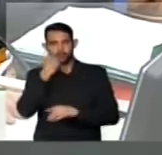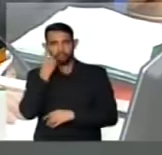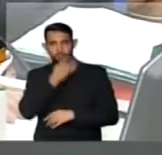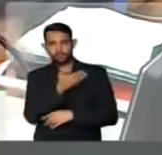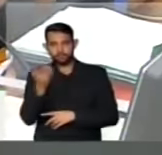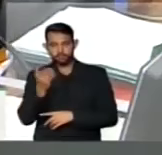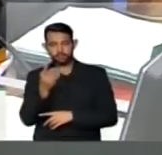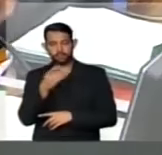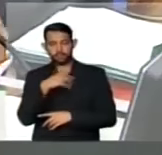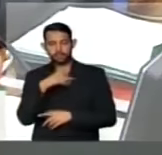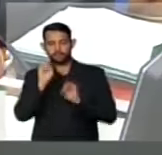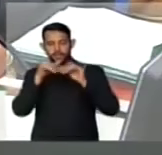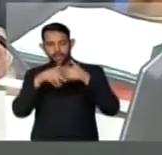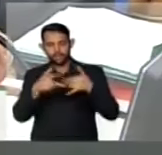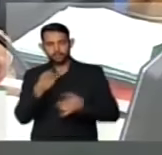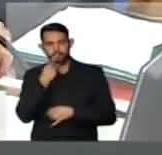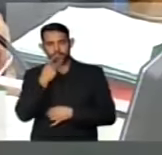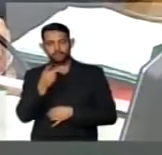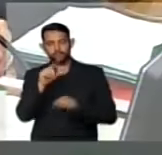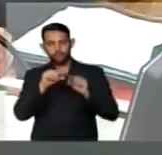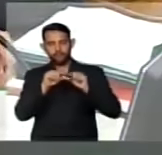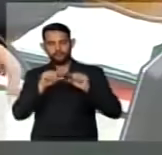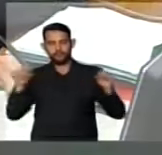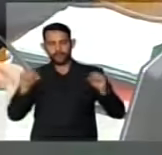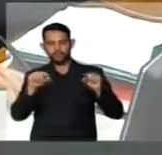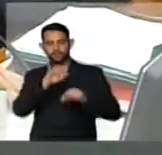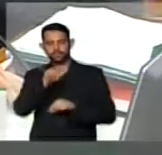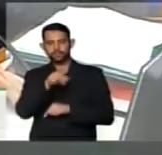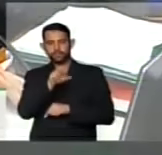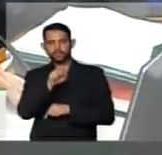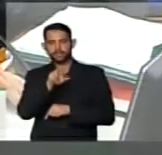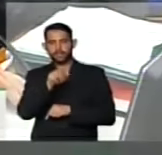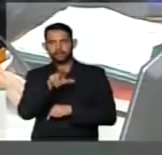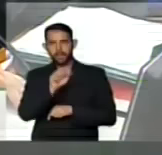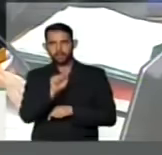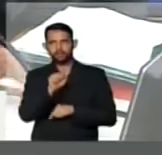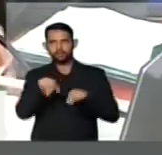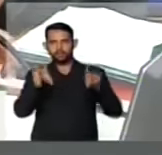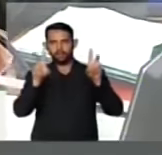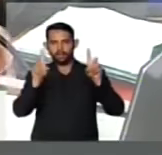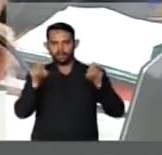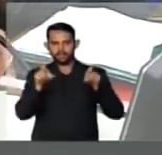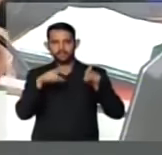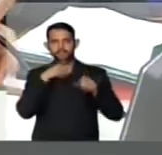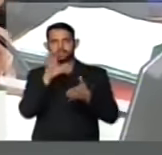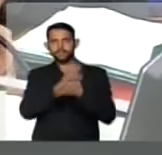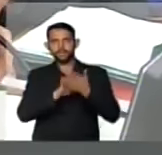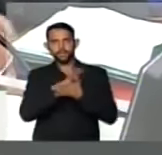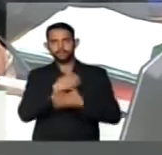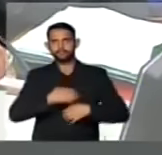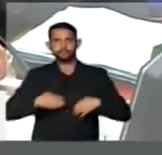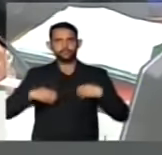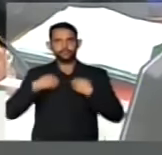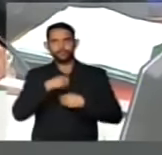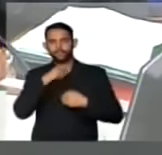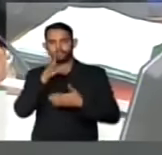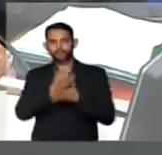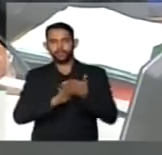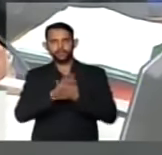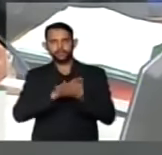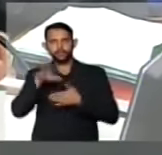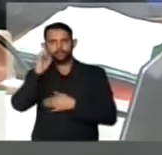Deputados. Encerro com a frase de José Saramago, aspas, nada me chateia mais do que